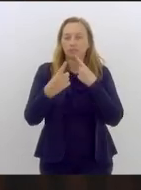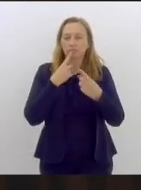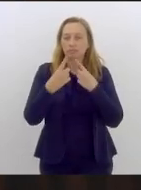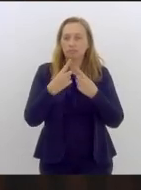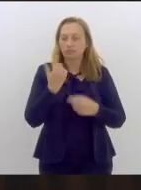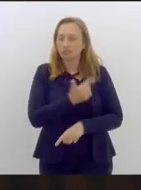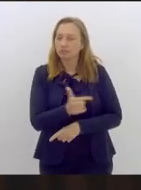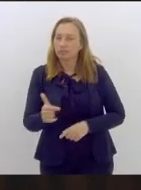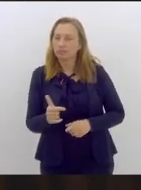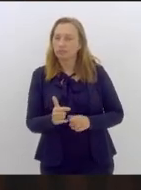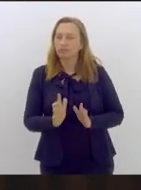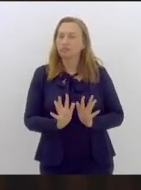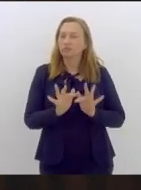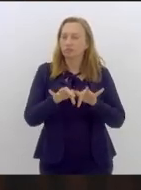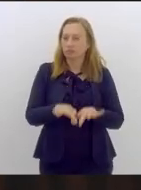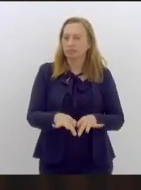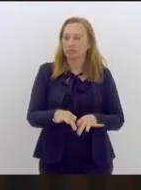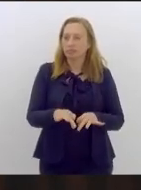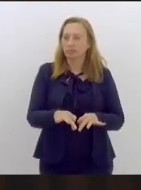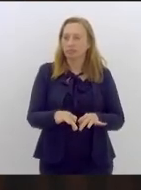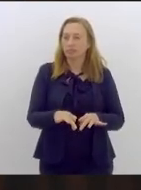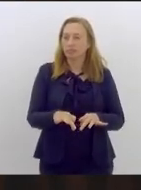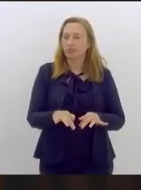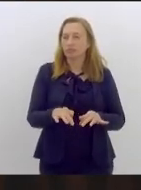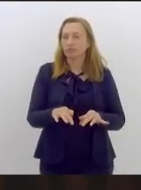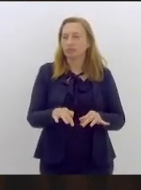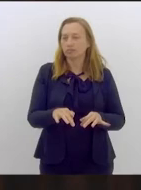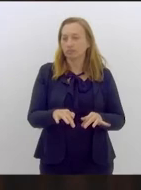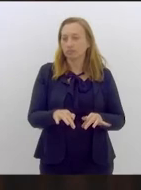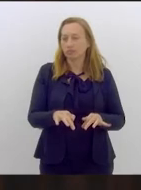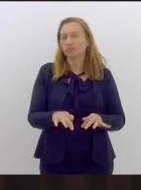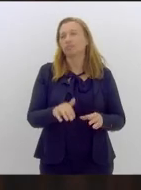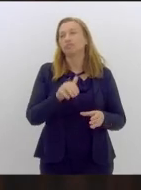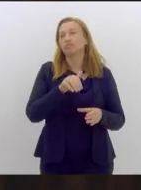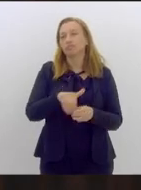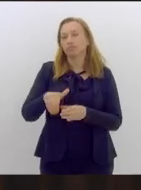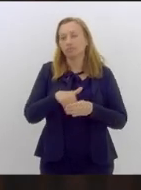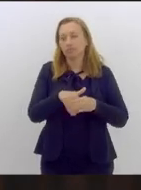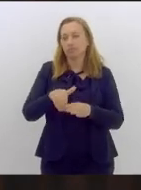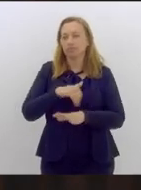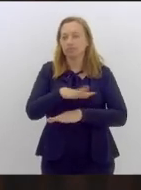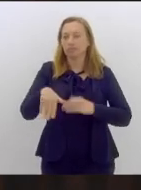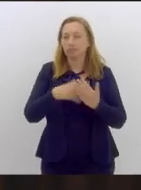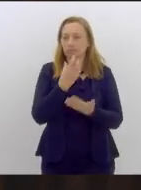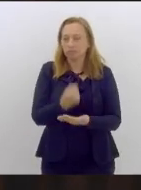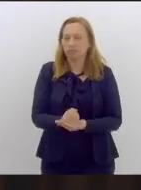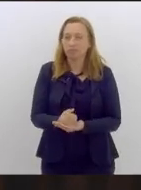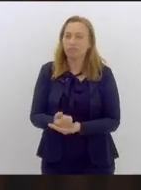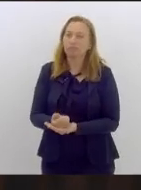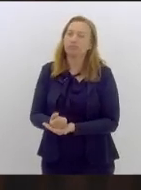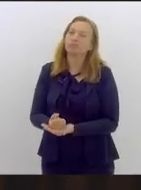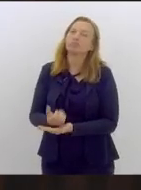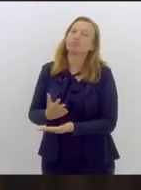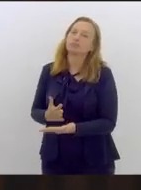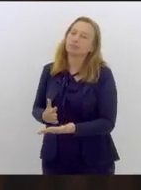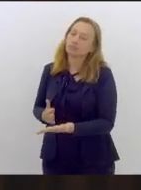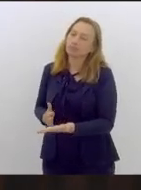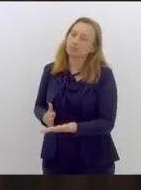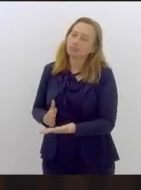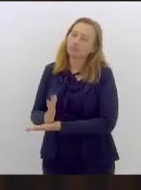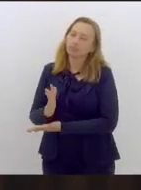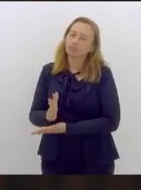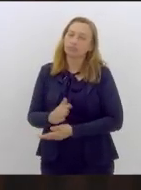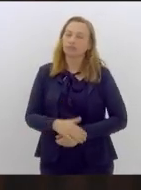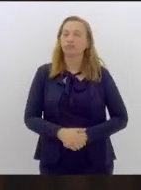discussão, não havendo quem queira discutir, encerrada a discussão. Em votação, os senhores que aprovam, permaneçam como